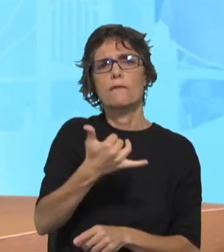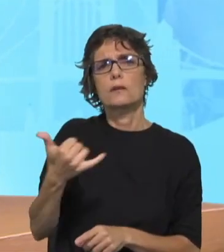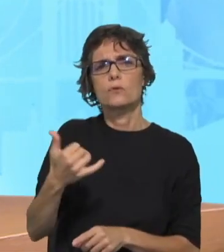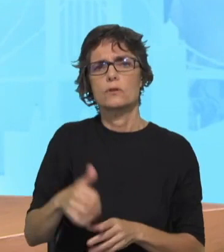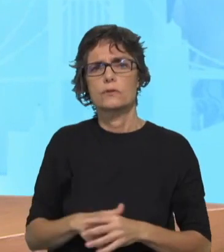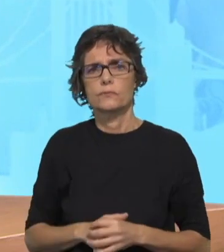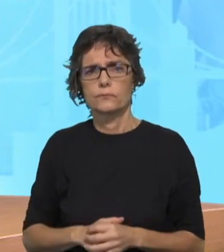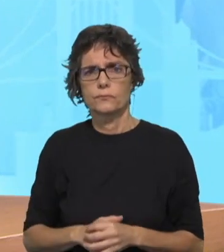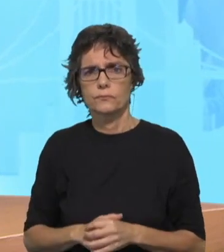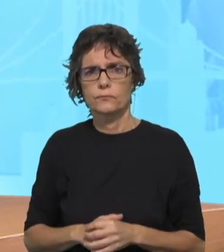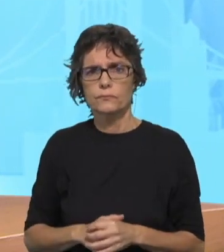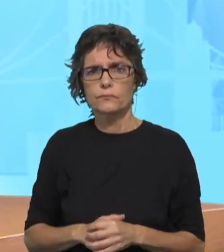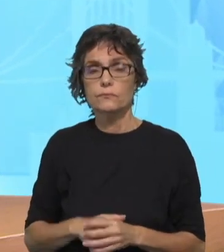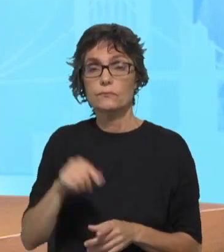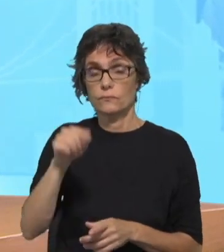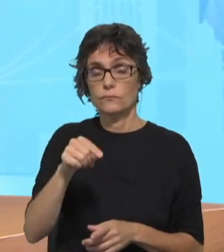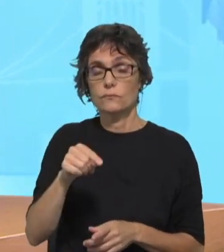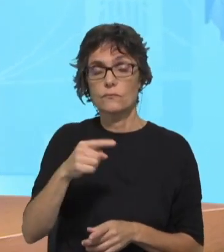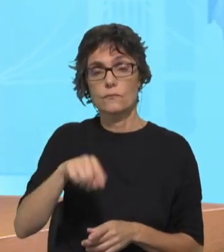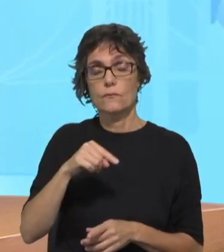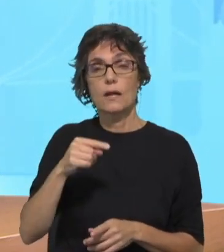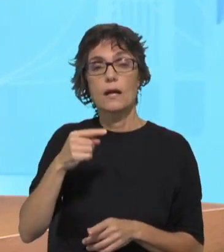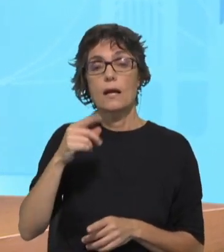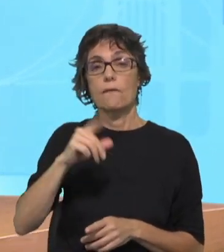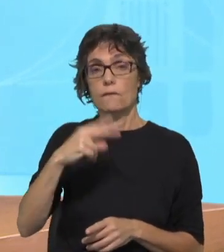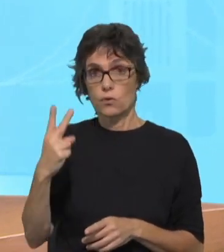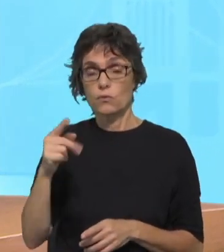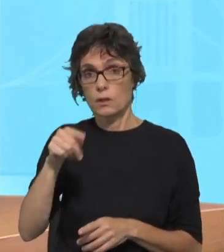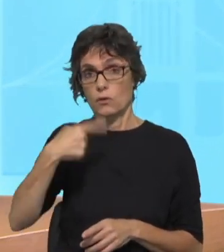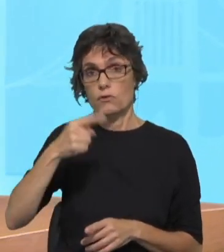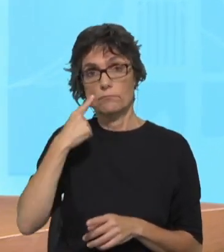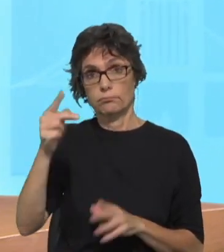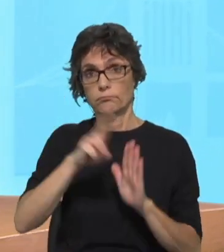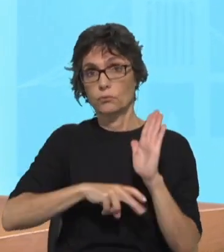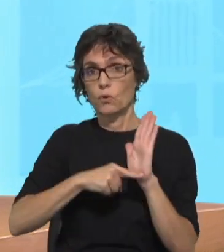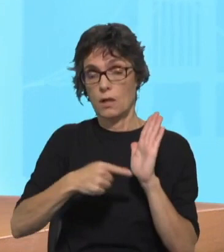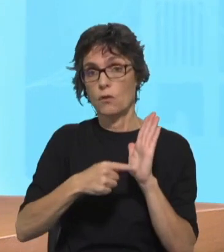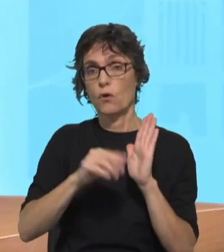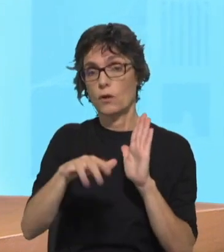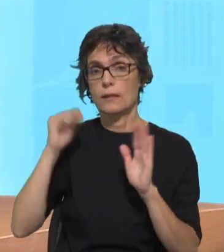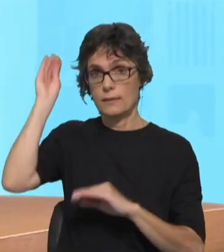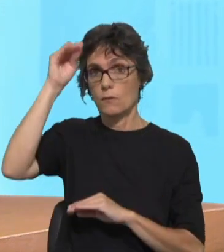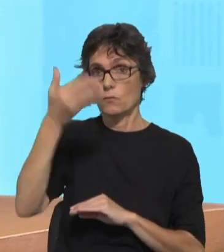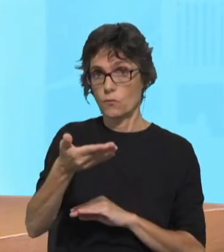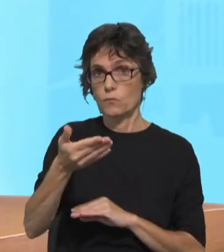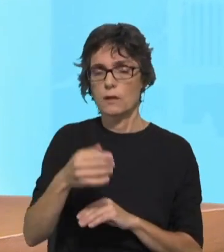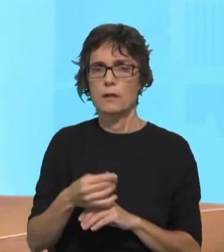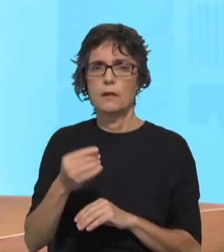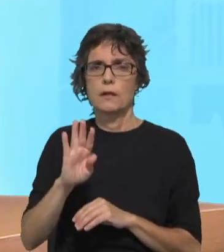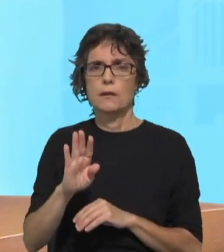importante termos conseguido, já é a segunda vez que nós fazemos uma apresentação de um relatório da liberdade religiosa na Assembleia da República, mas desta